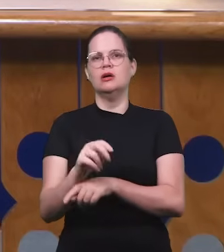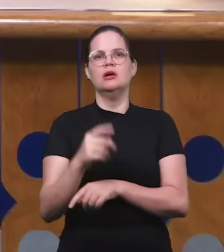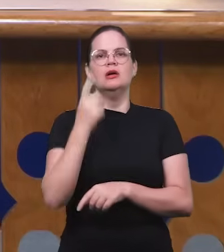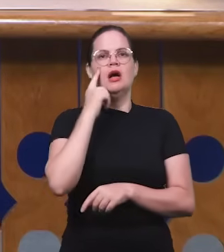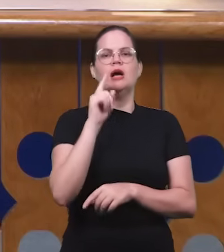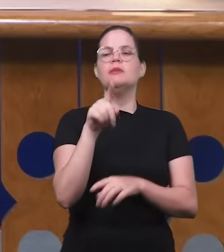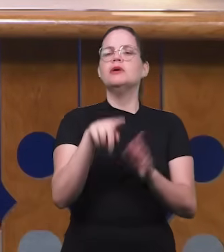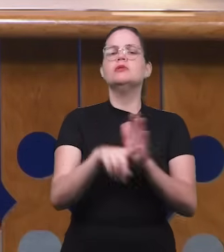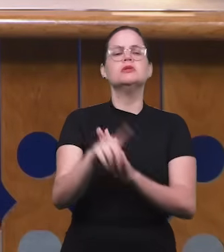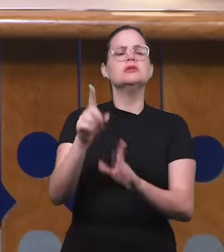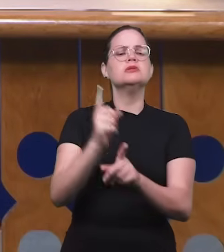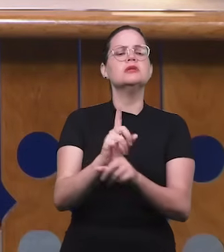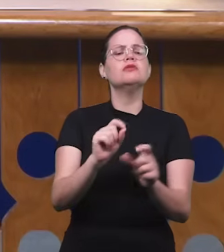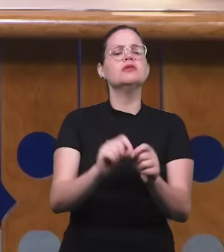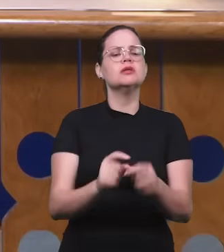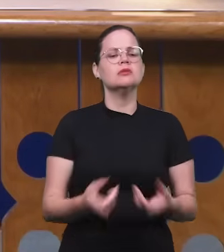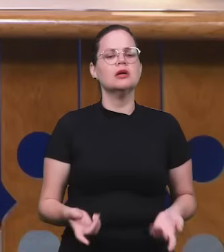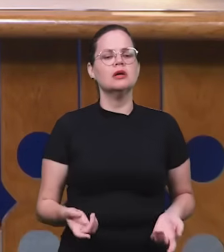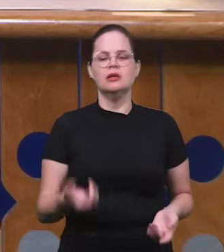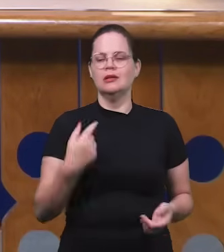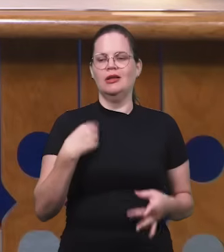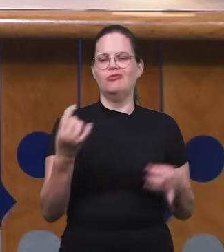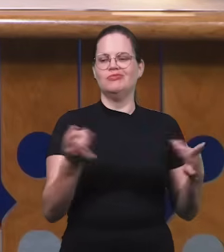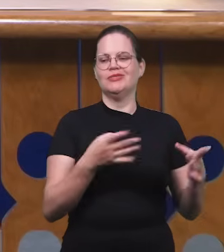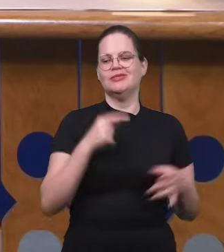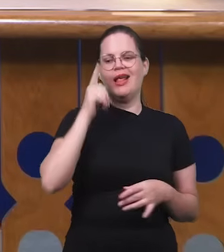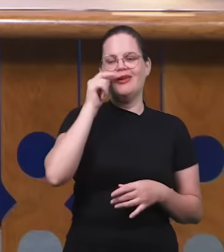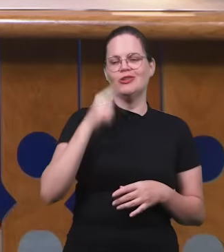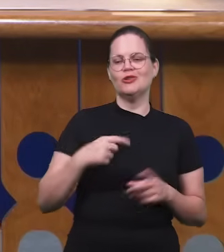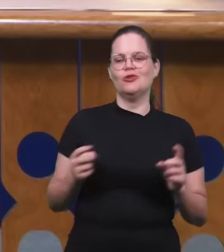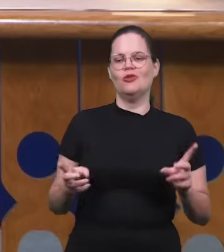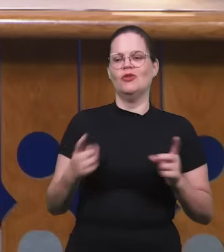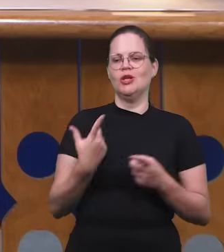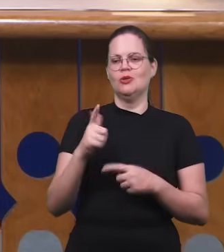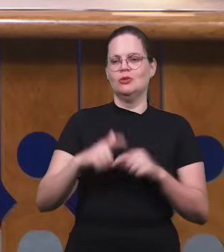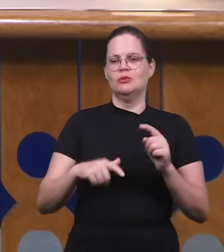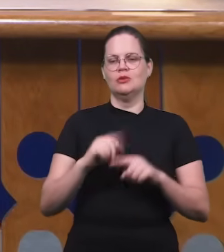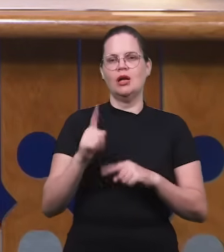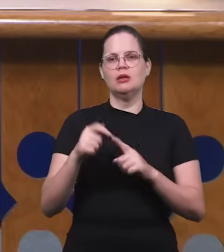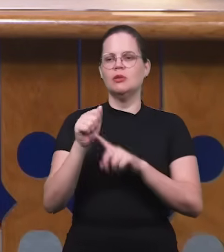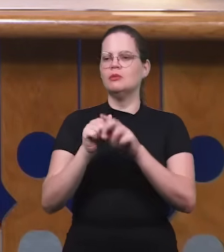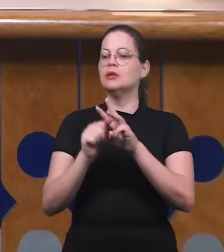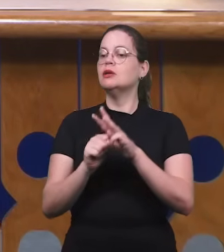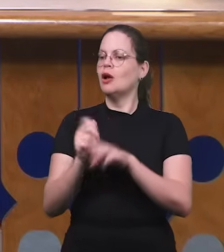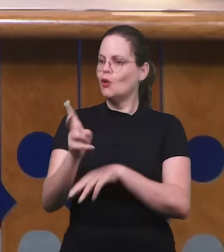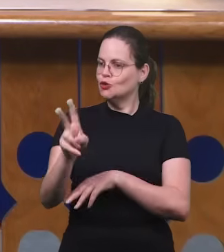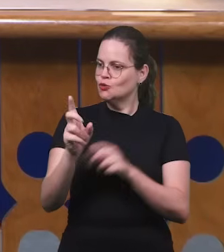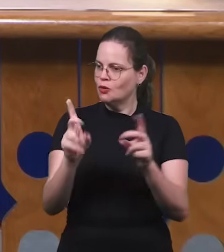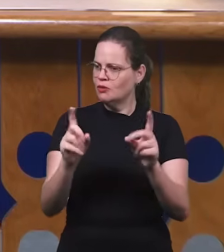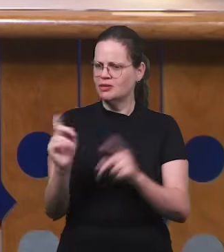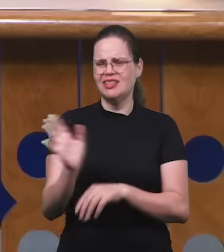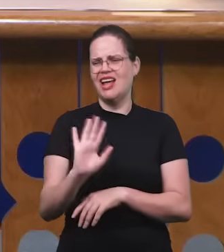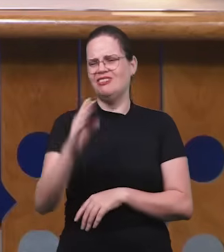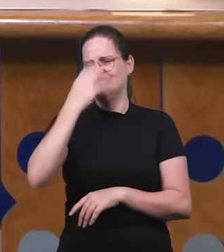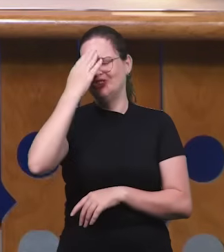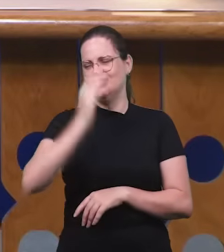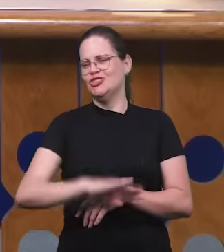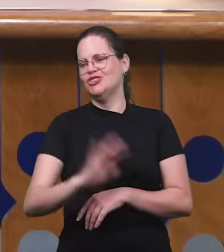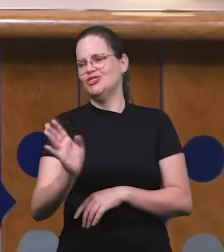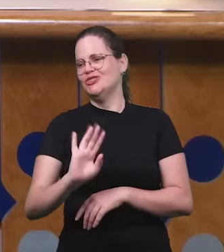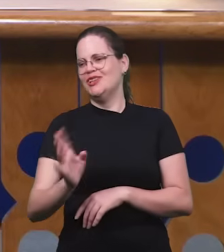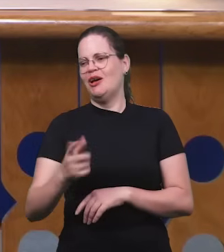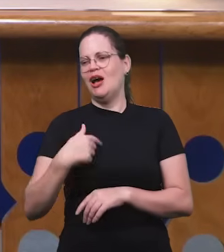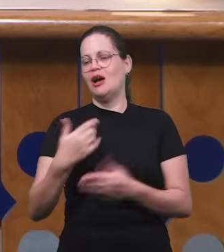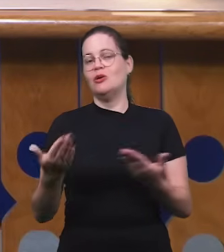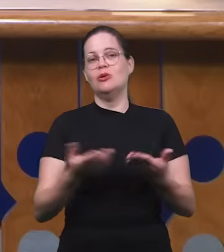da loja, agora estou vendendo tal produto. Aí você encontra daqui a 3 meses, e aí, continua vendendo? Não estou vendendo